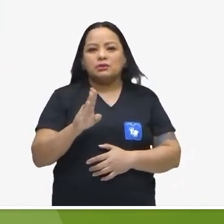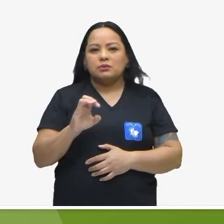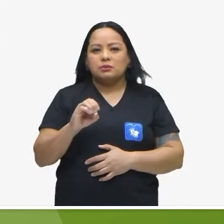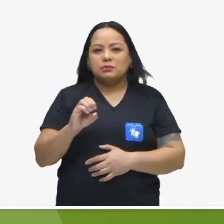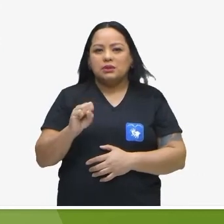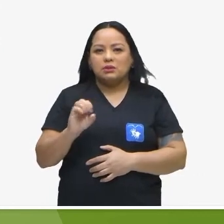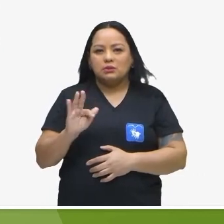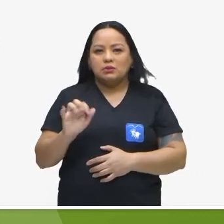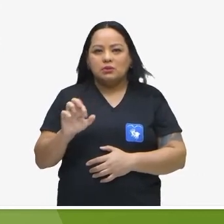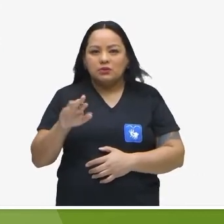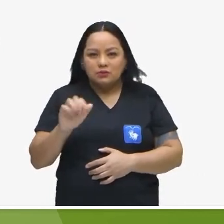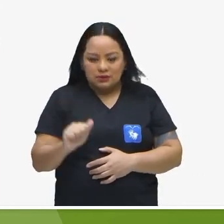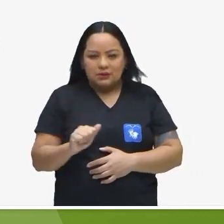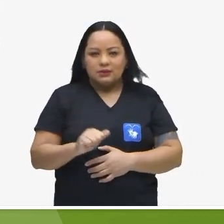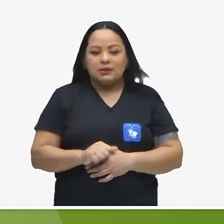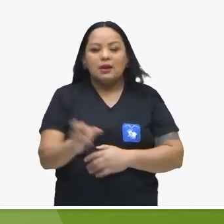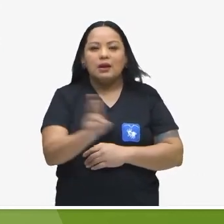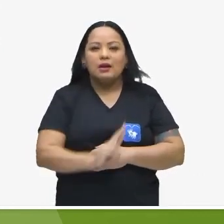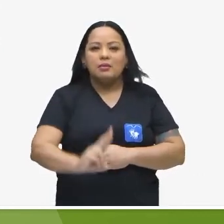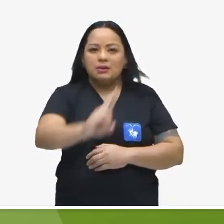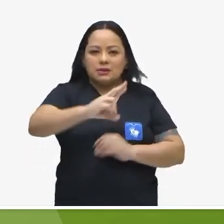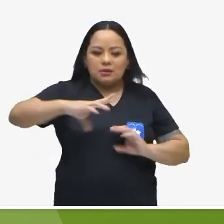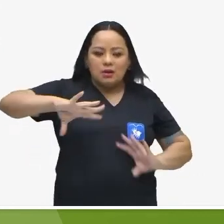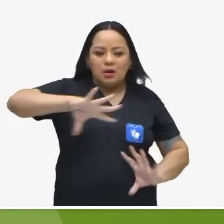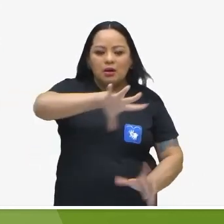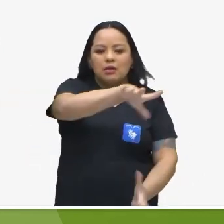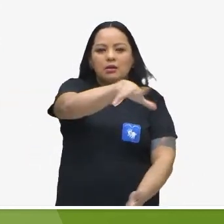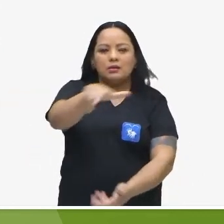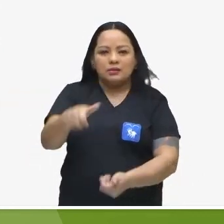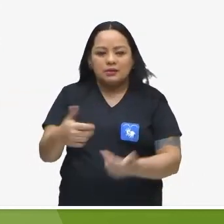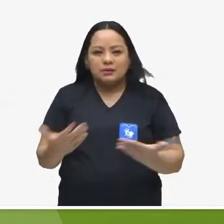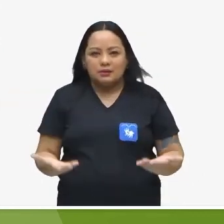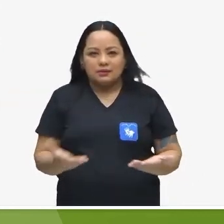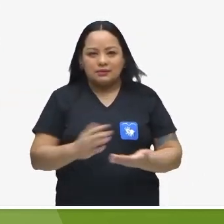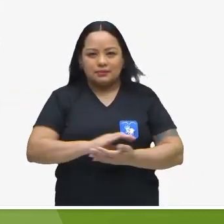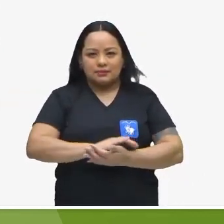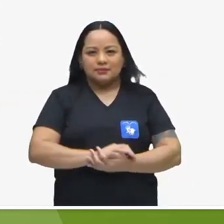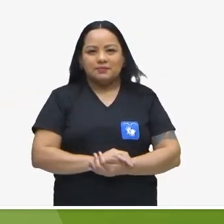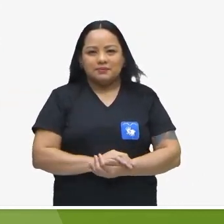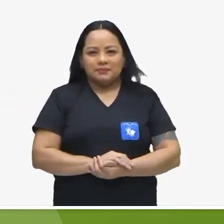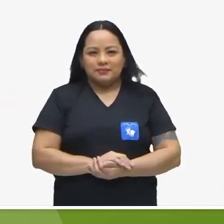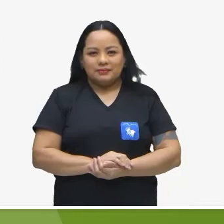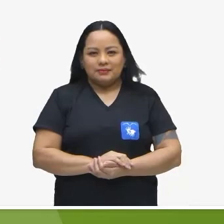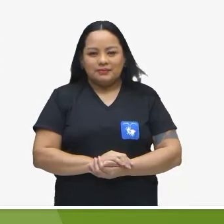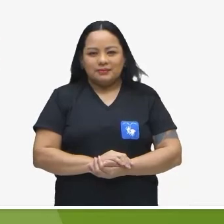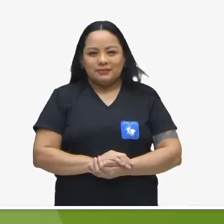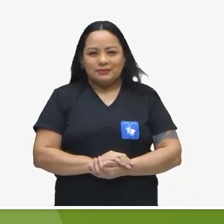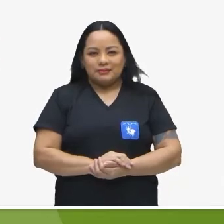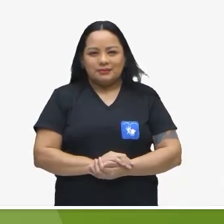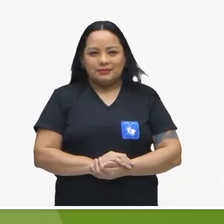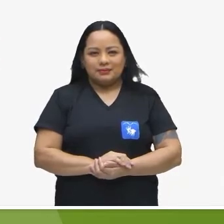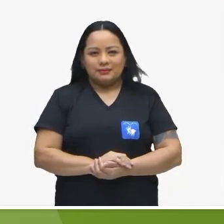está aqui, ó, representado pelo nosso planeta Terra.